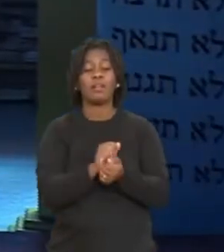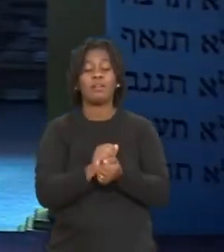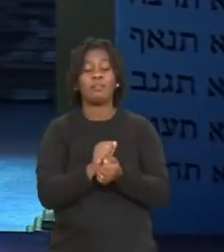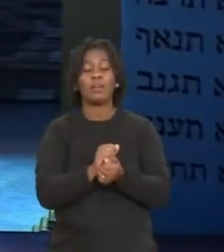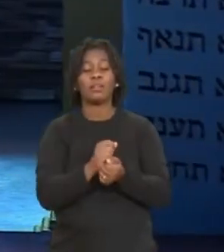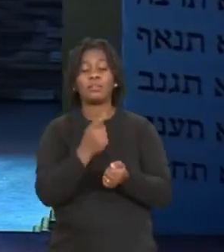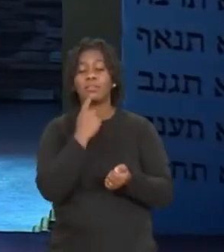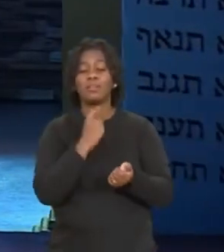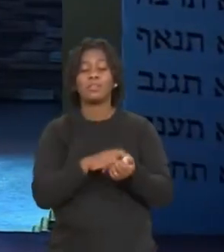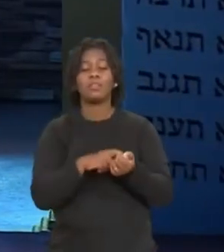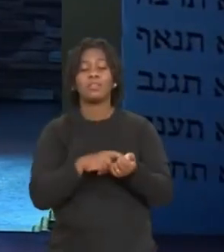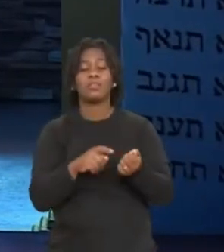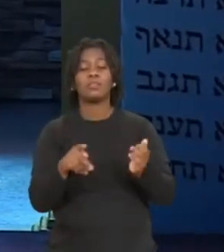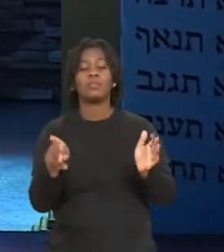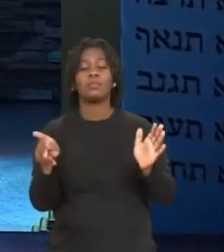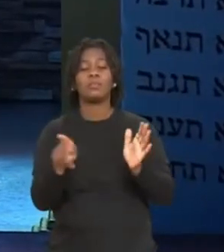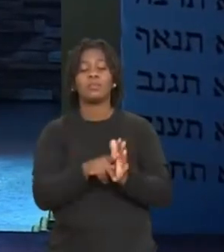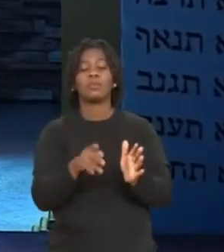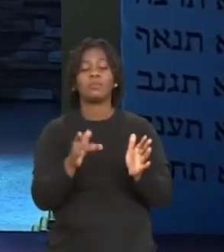Pode beber do sangue dele.